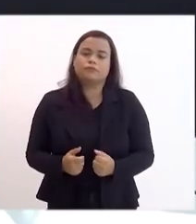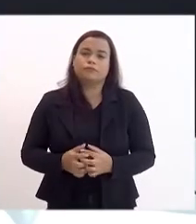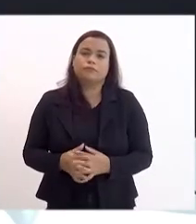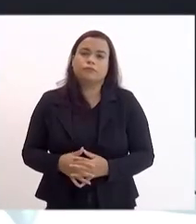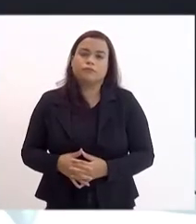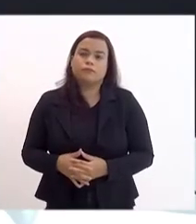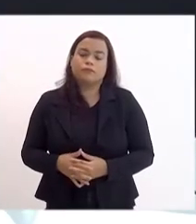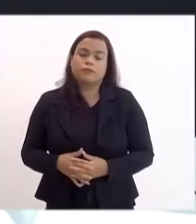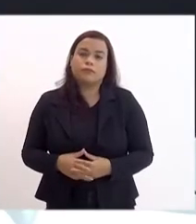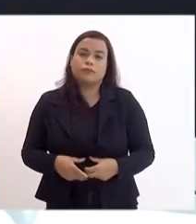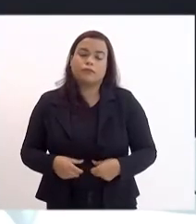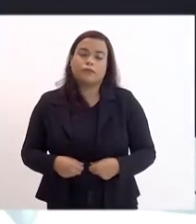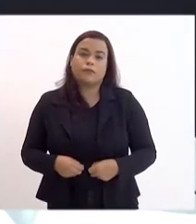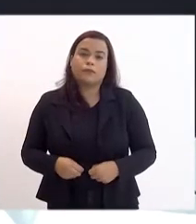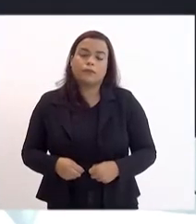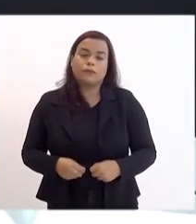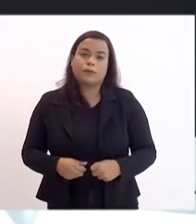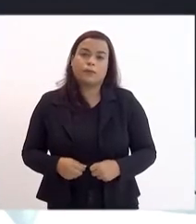porque